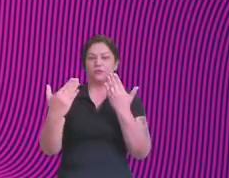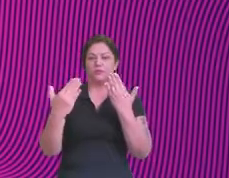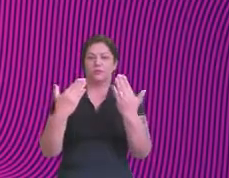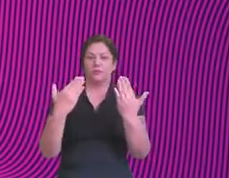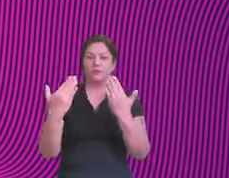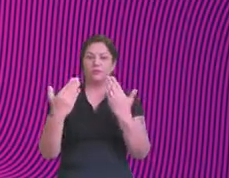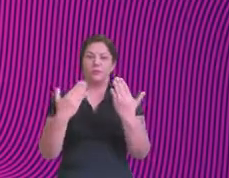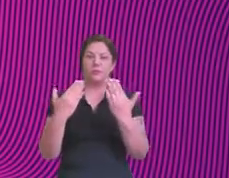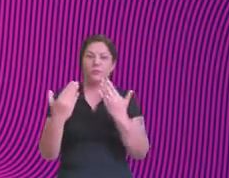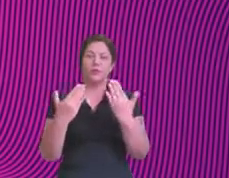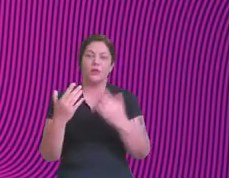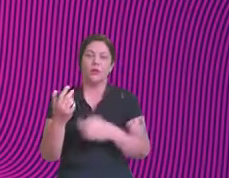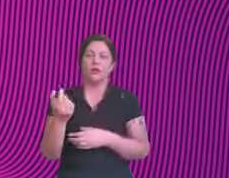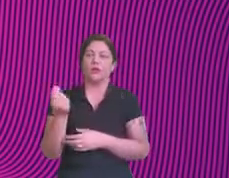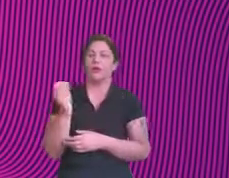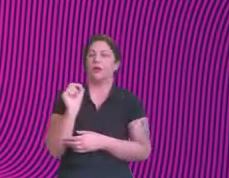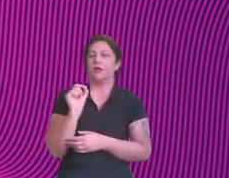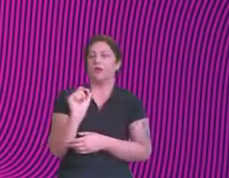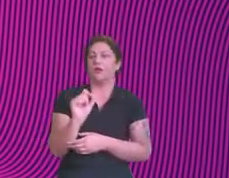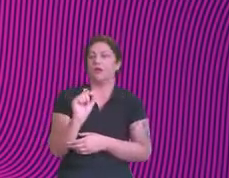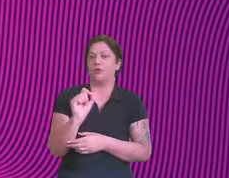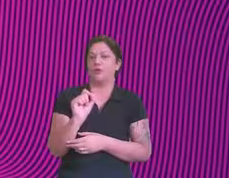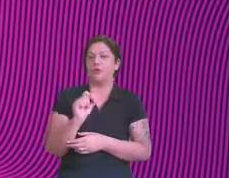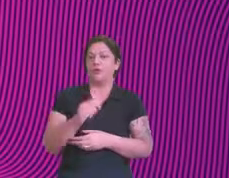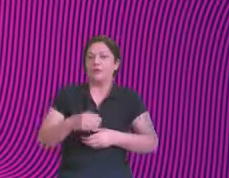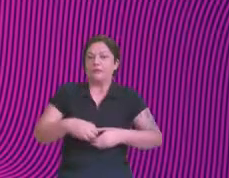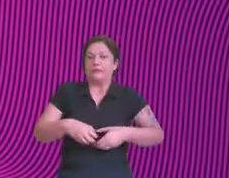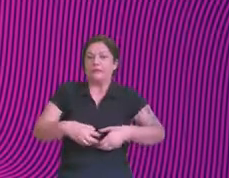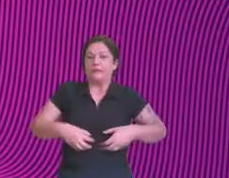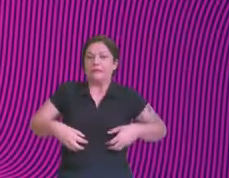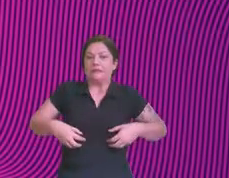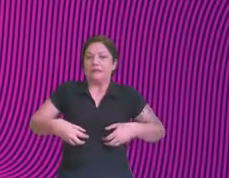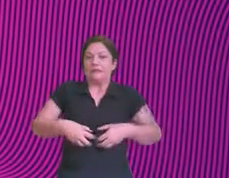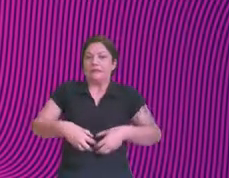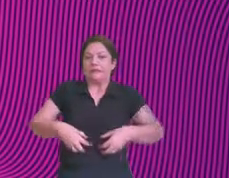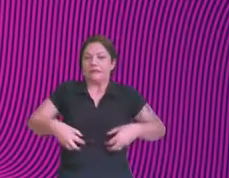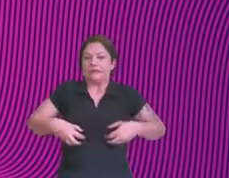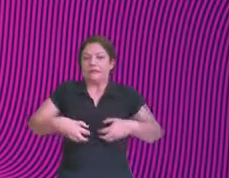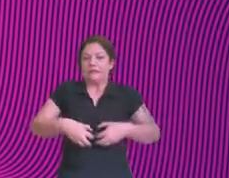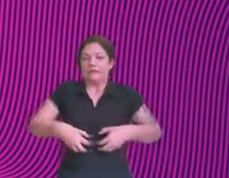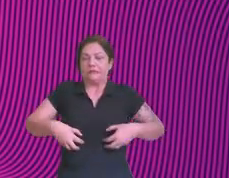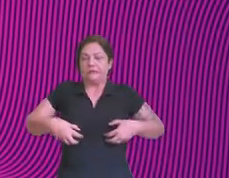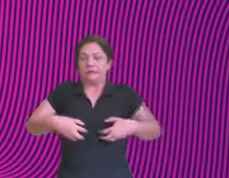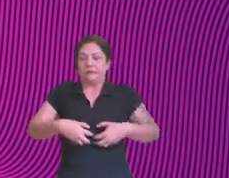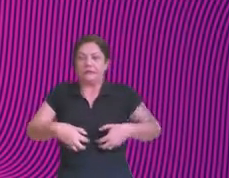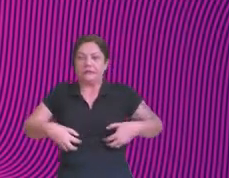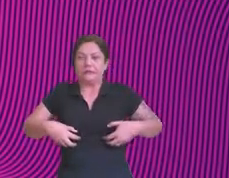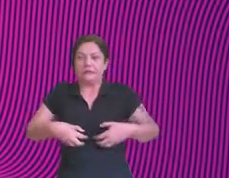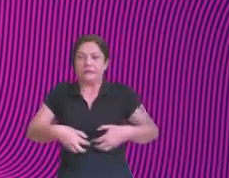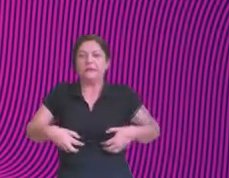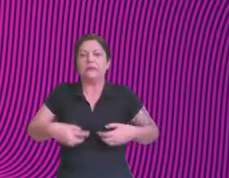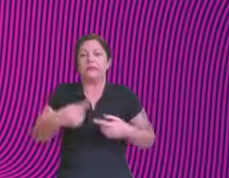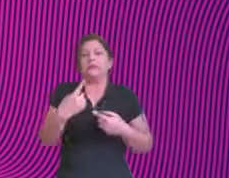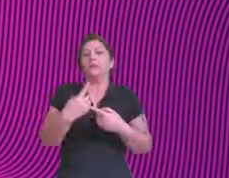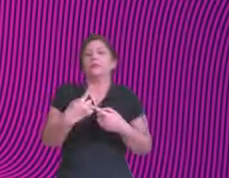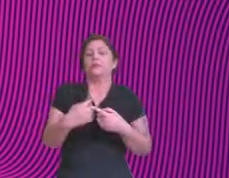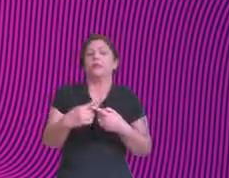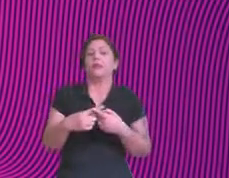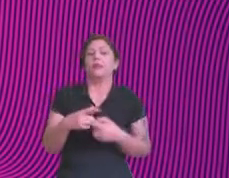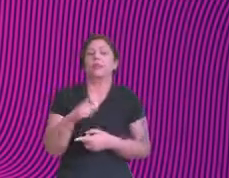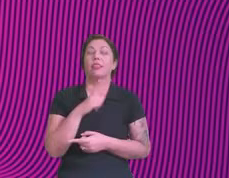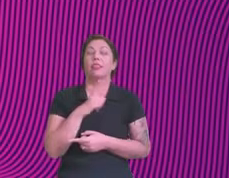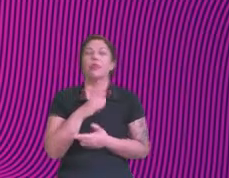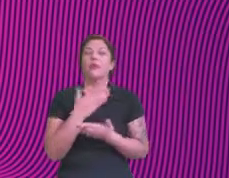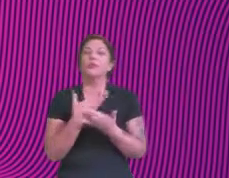técnicas. Tá? Para patologia gástrica, isso tem evoluído. Tá? Inclusive, no INCA, nós temos um estudo